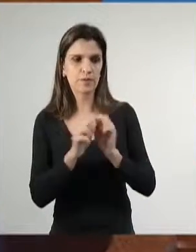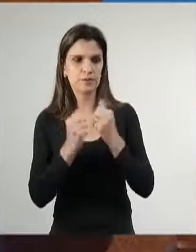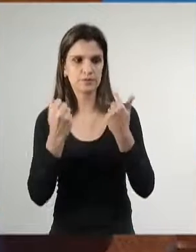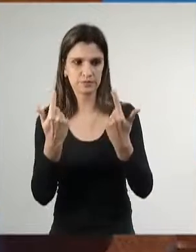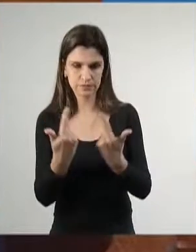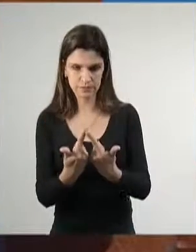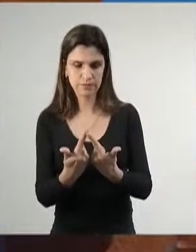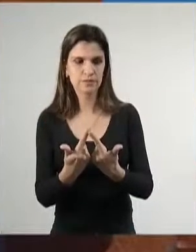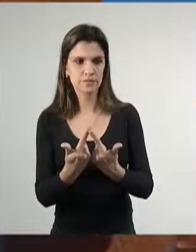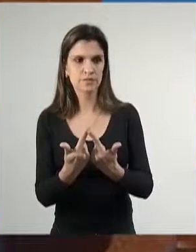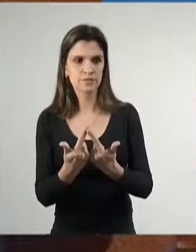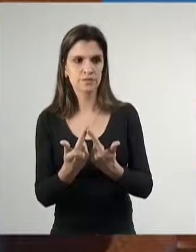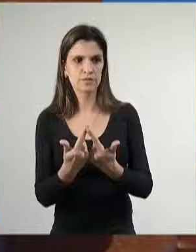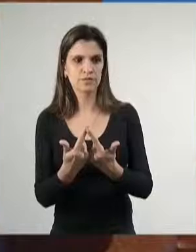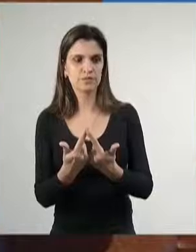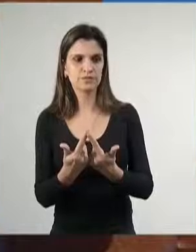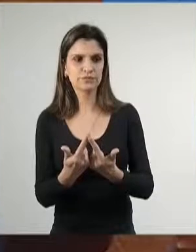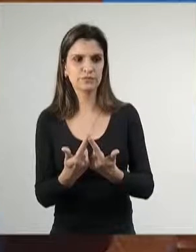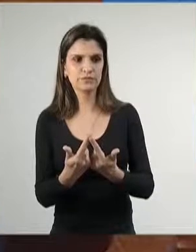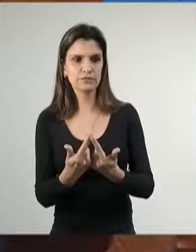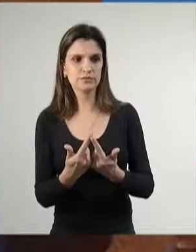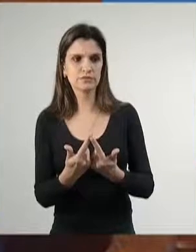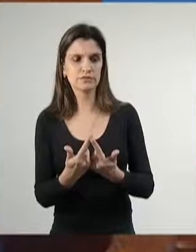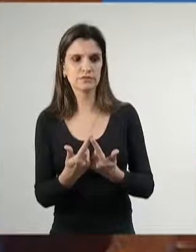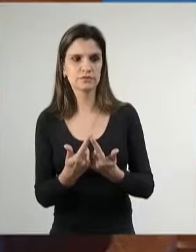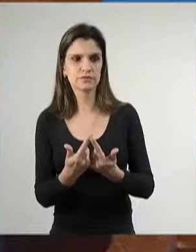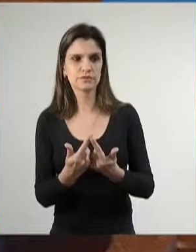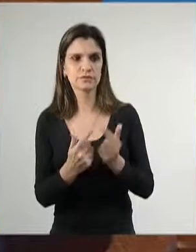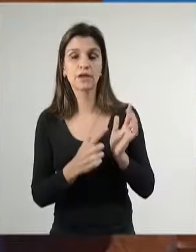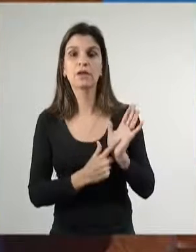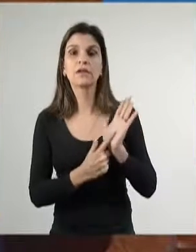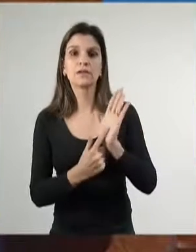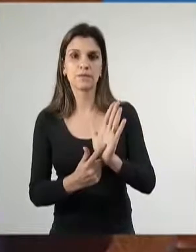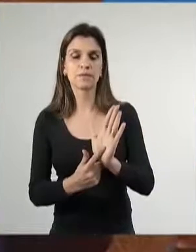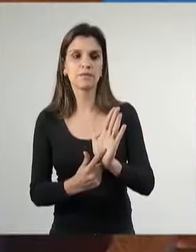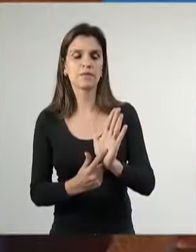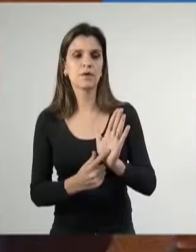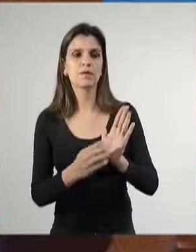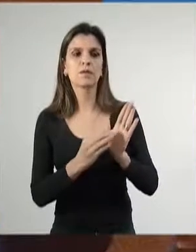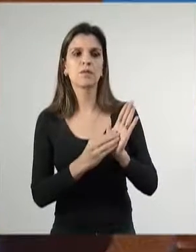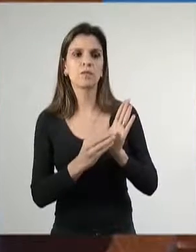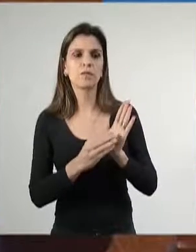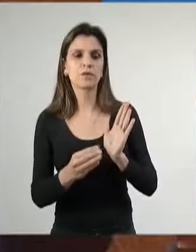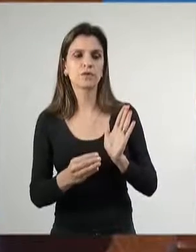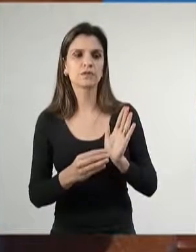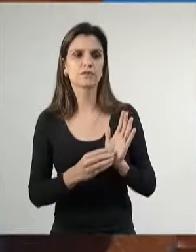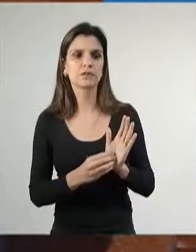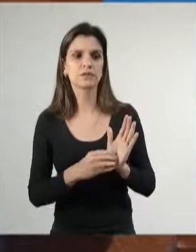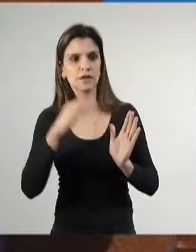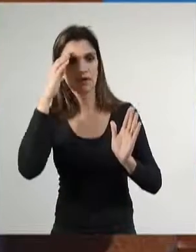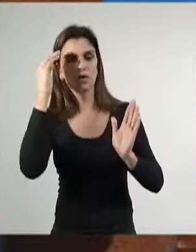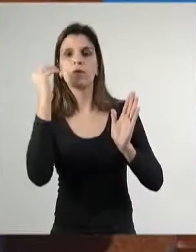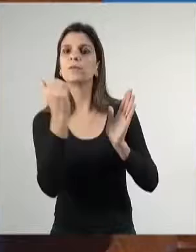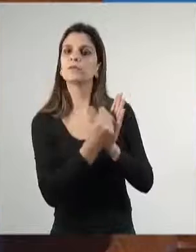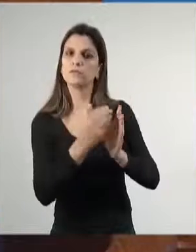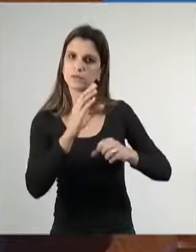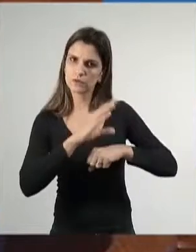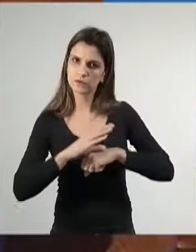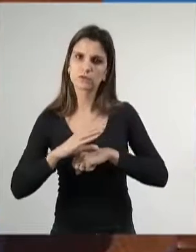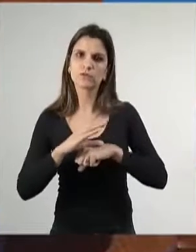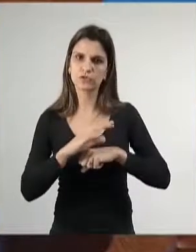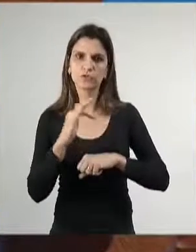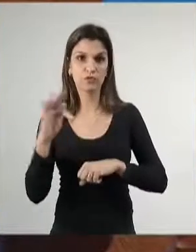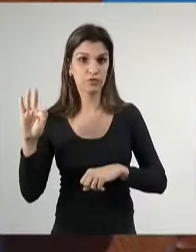167, inciso 1, prescreve que a iniciativa quanto à apresentação de proposição à Assembleia será nos termos da Constituição e desse